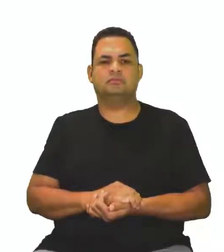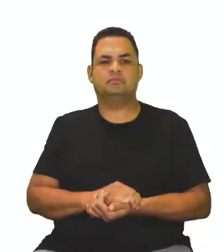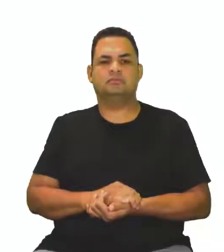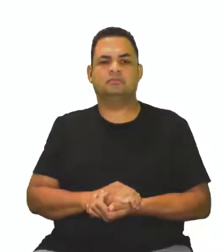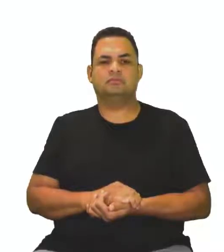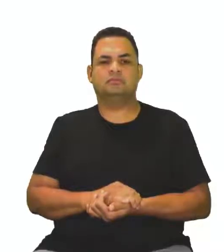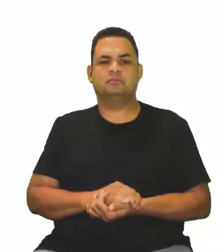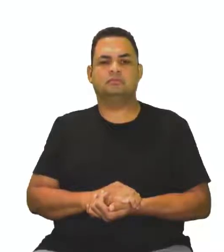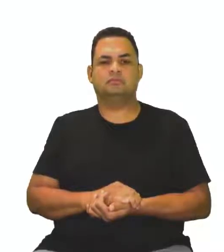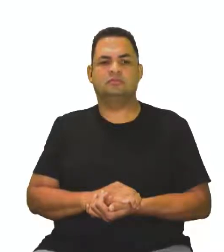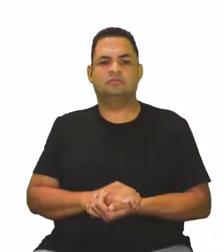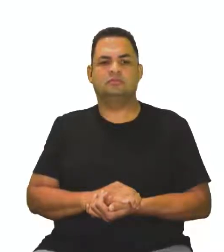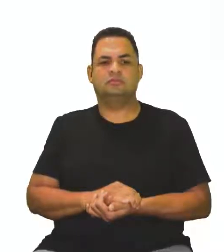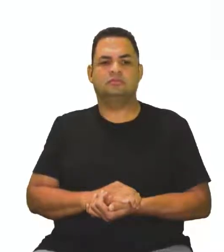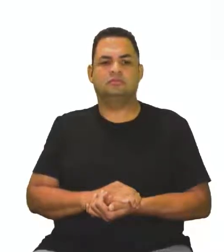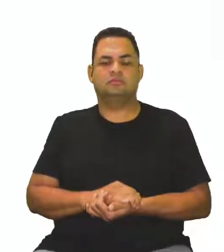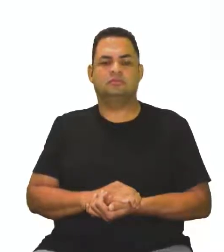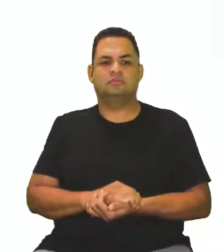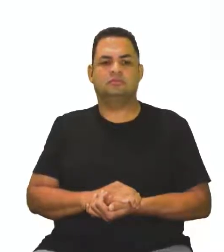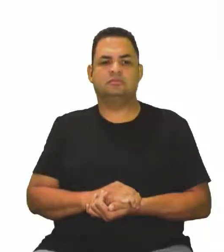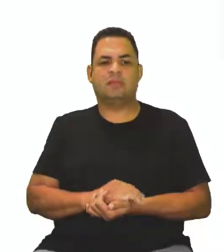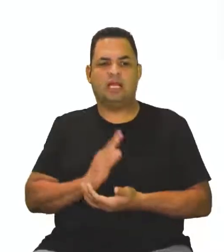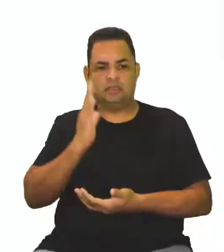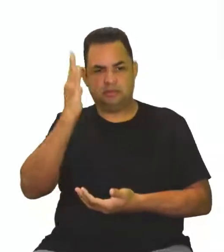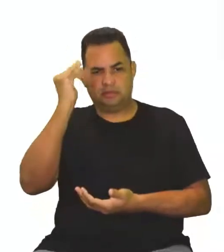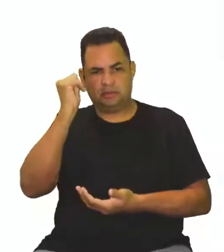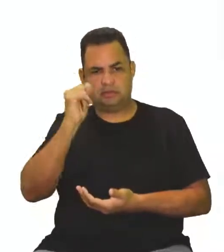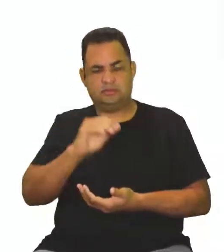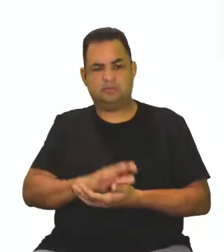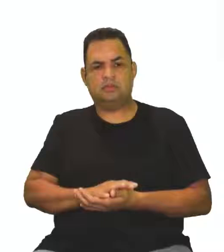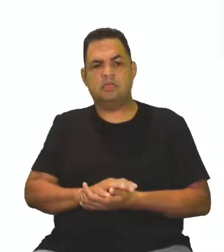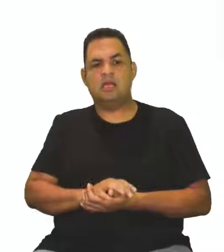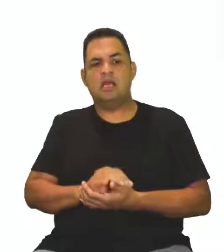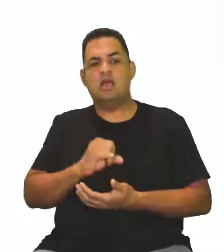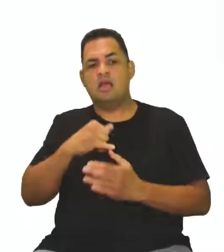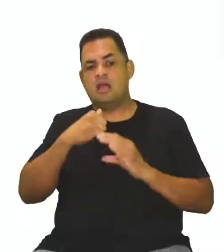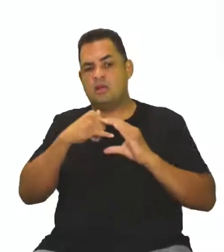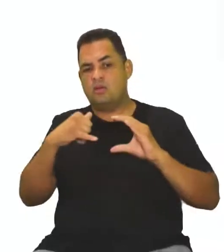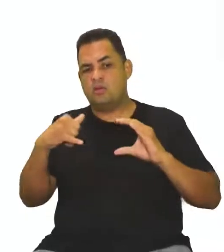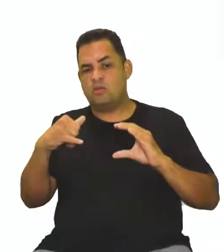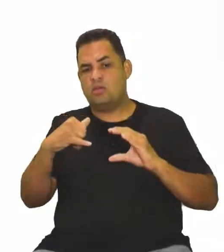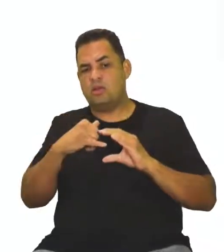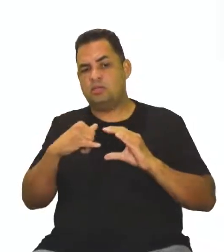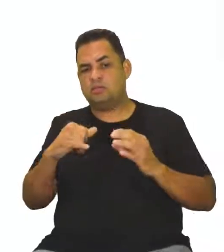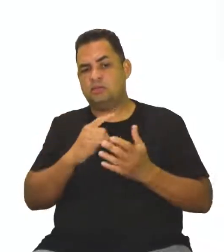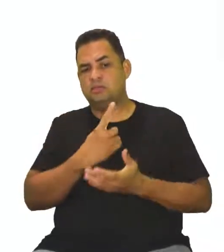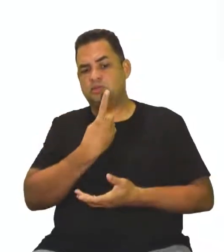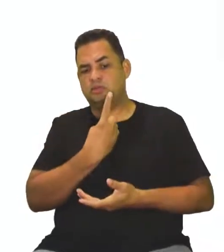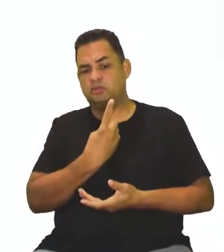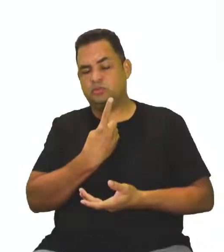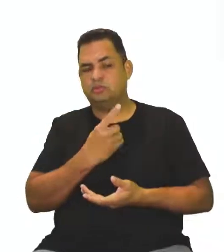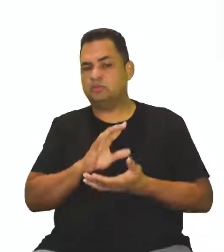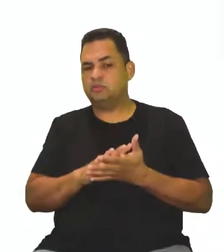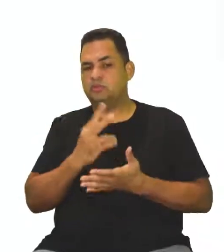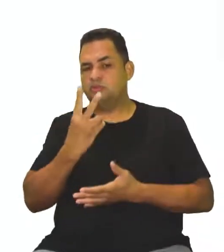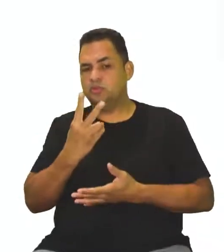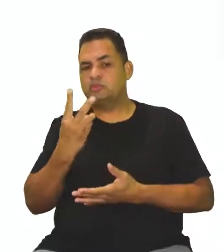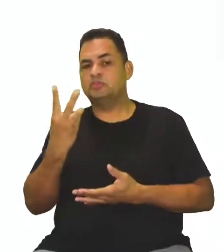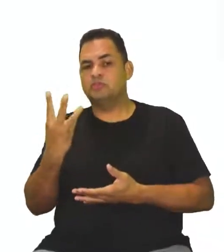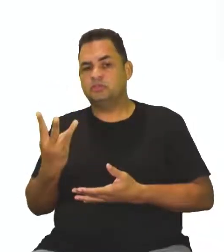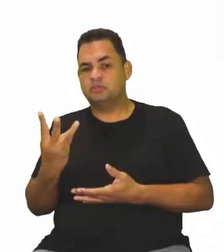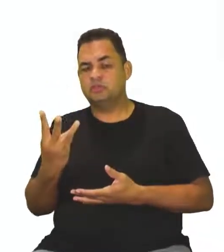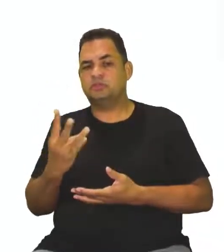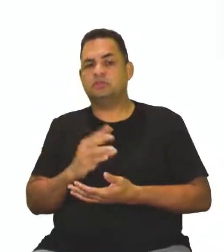Já sabemos que a corrente que passa por 1 é igual à corrente que passa por 2, 3. Lembrando que